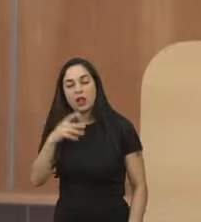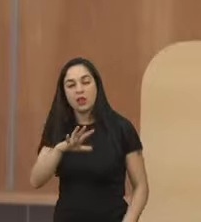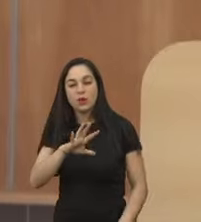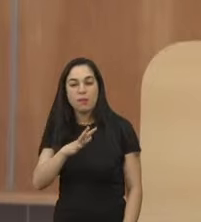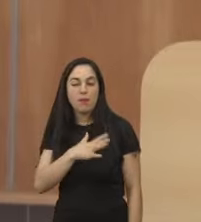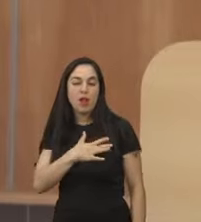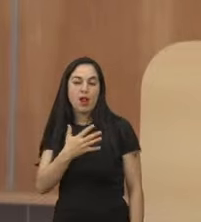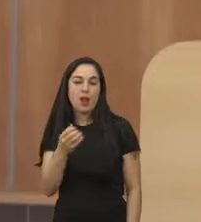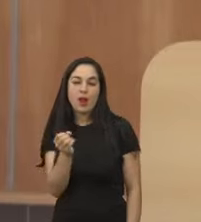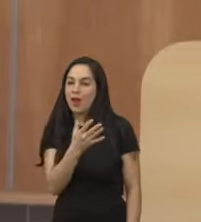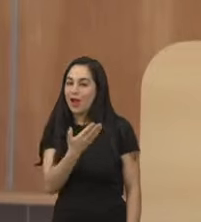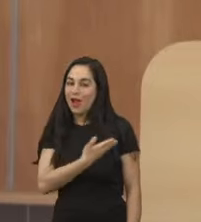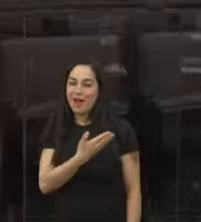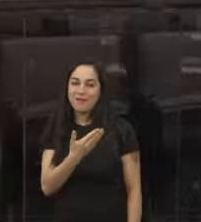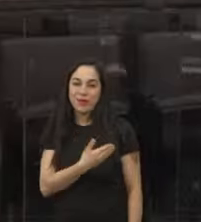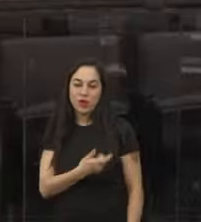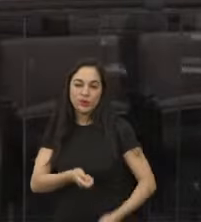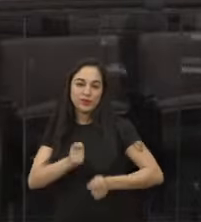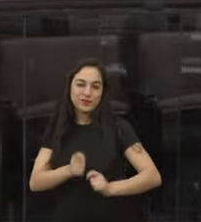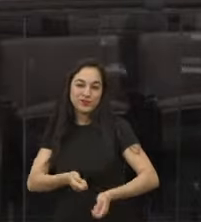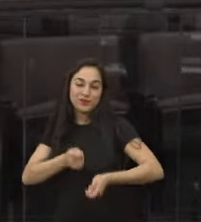amigos charreteiros que eu conheci hoje.